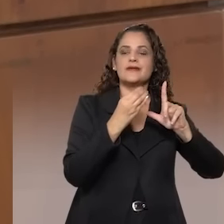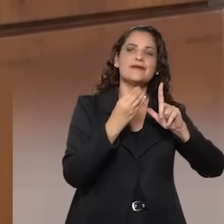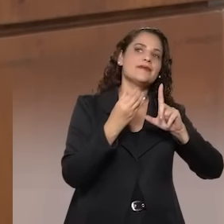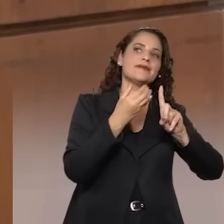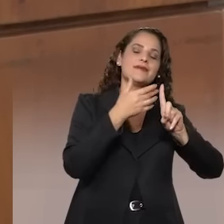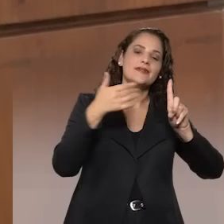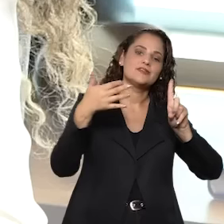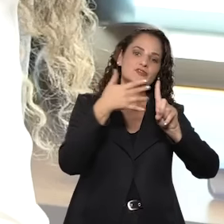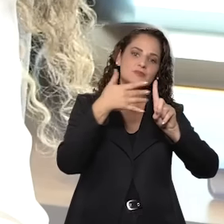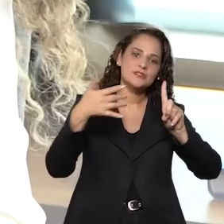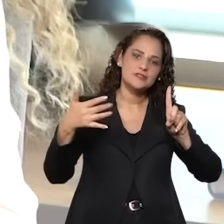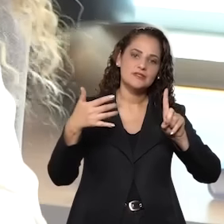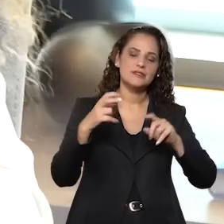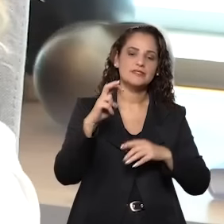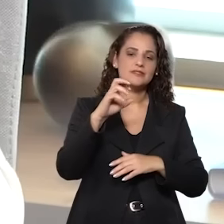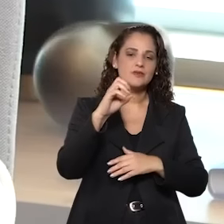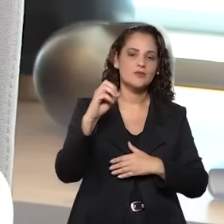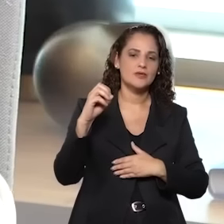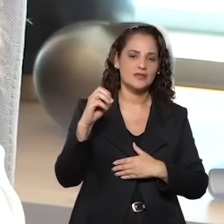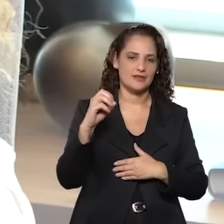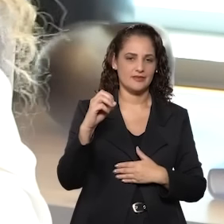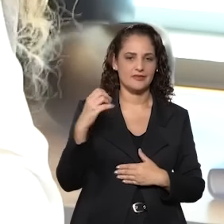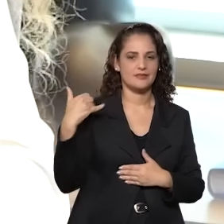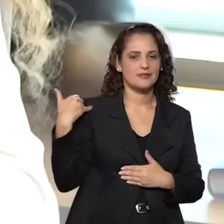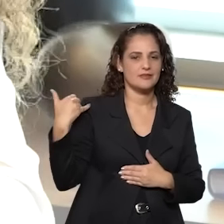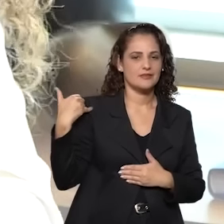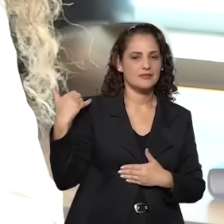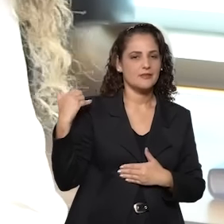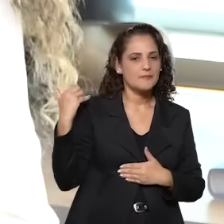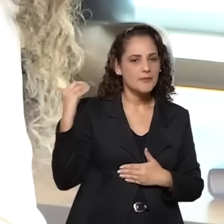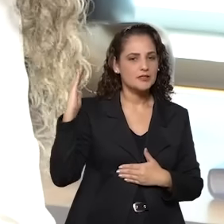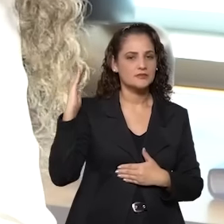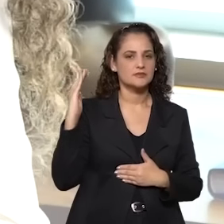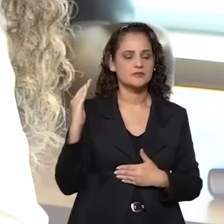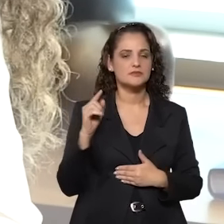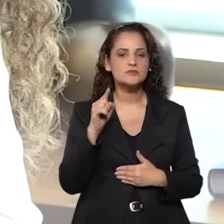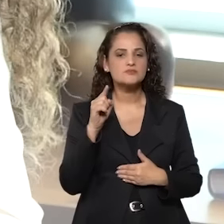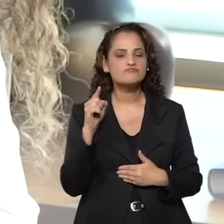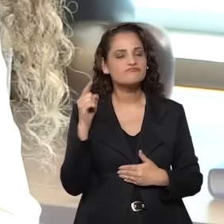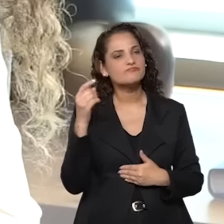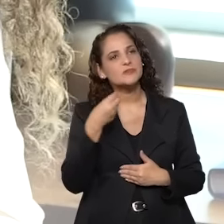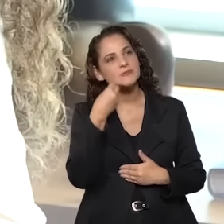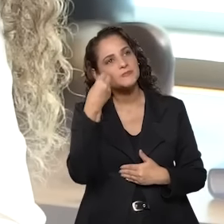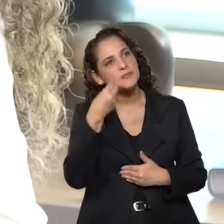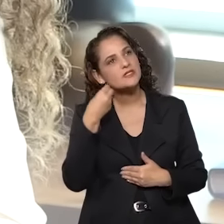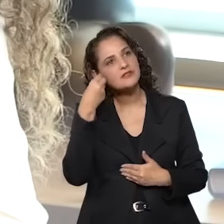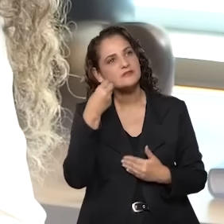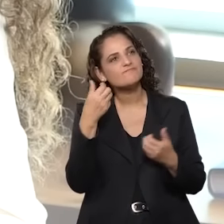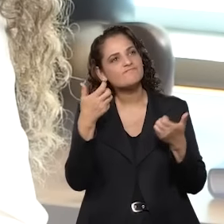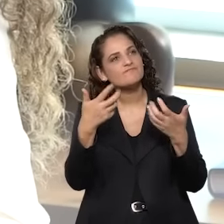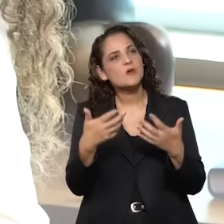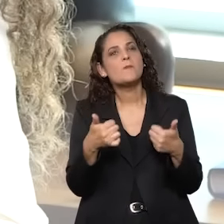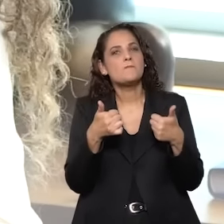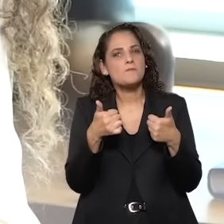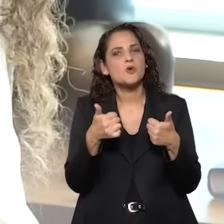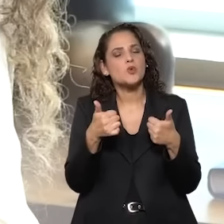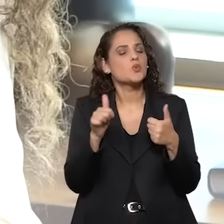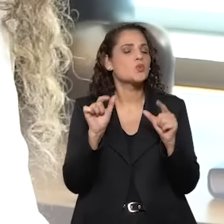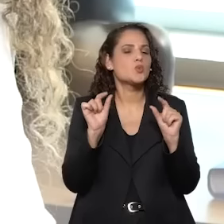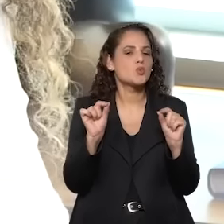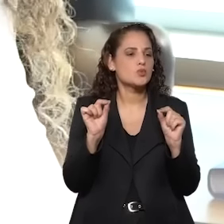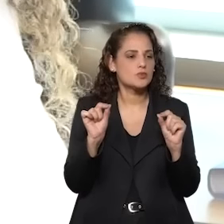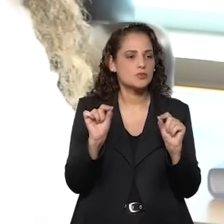que que funciona olha eh acho que o o cuidado que nós precisamos tomar é que assim a